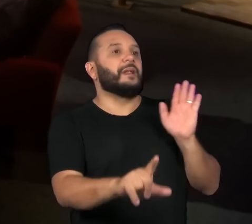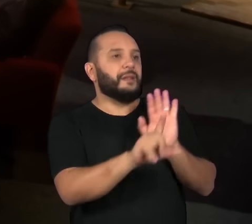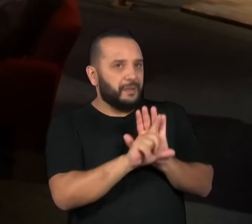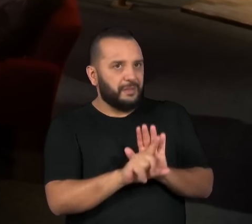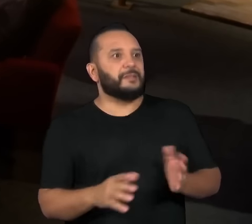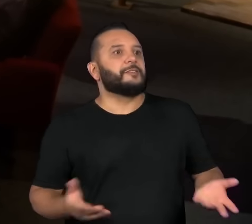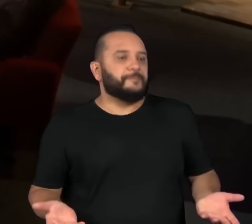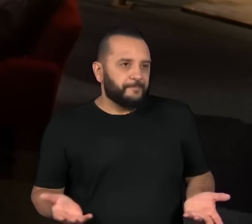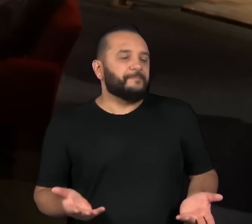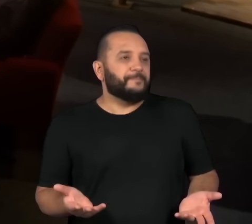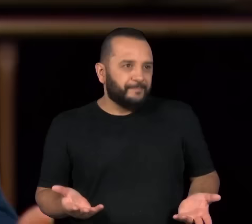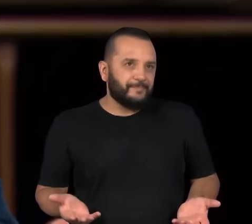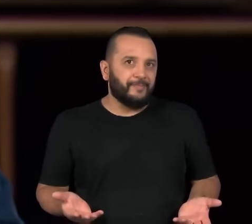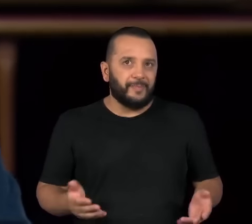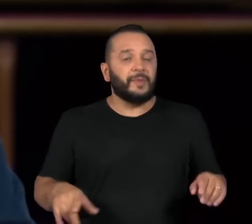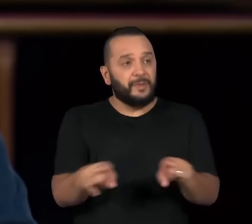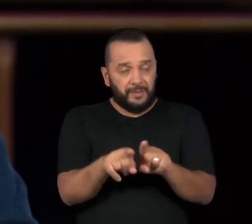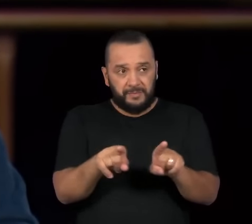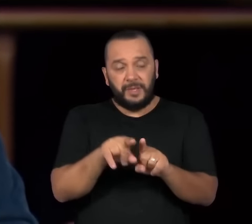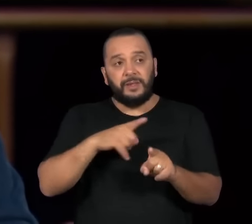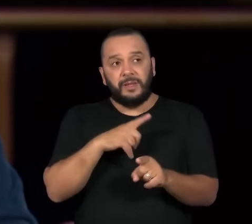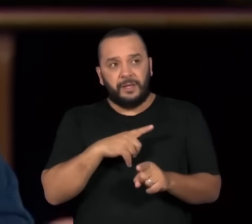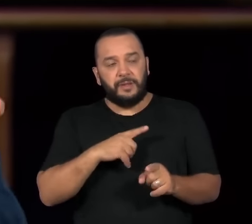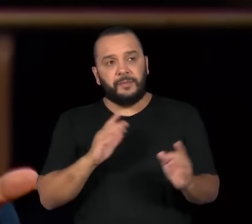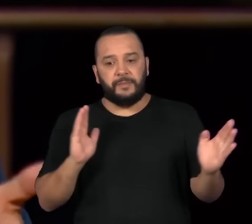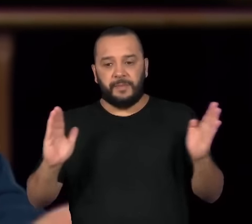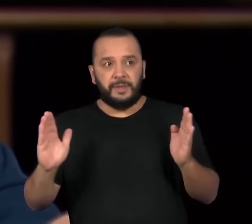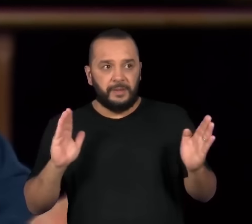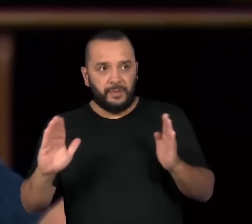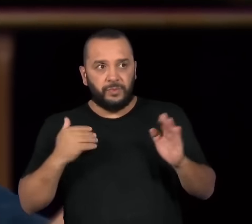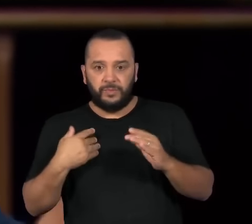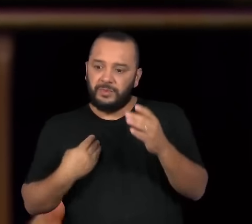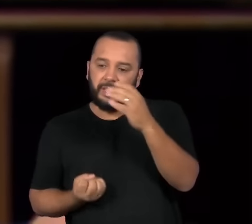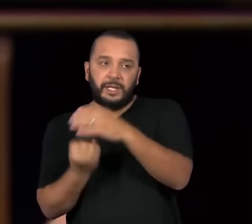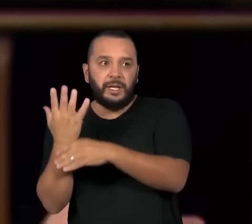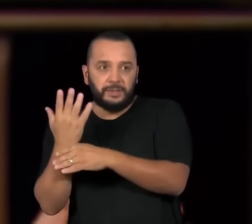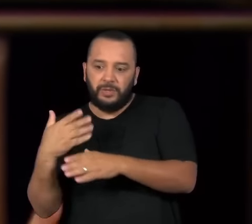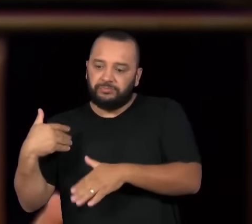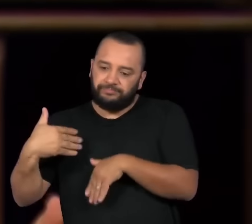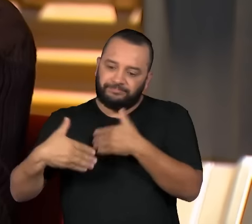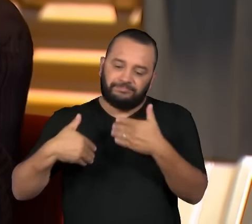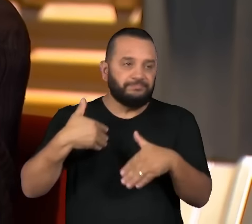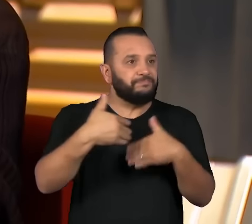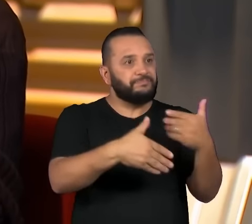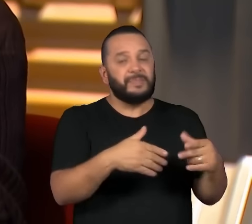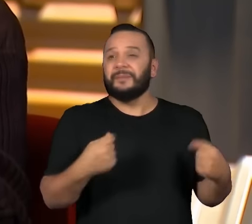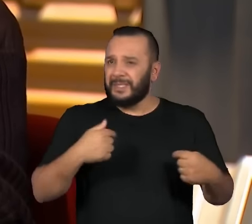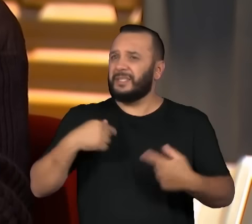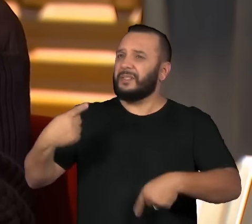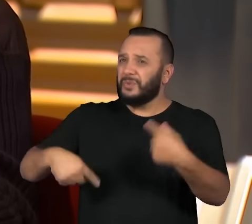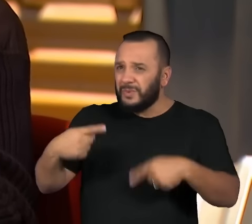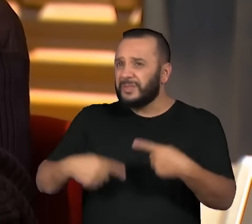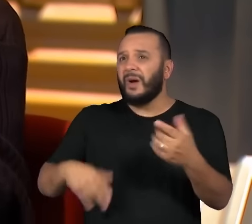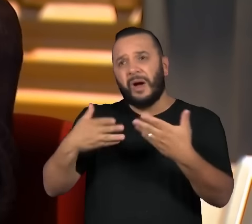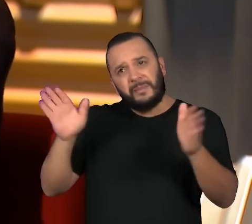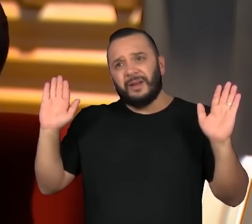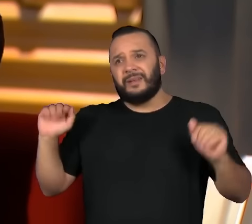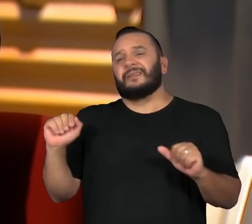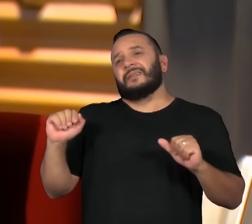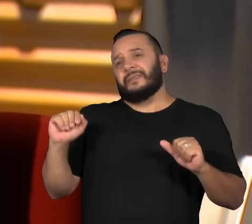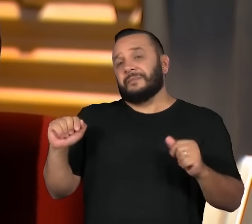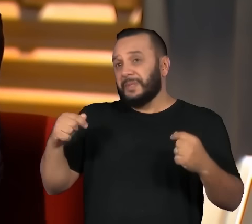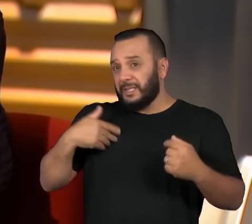que, inclusive, tem um tempo de gestação mais longo, que depende de uma conversa. Mas isso com precisa as- de uma discussão aberta. Sim. Você precisa